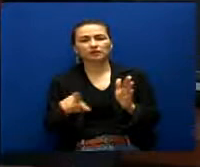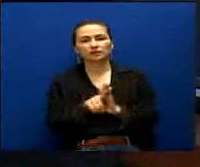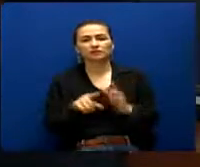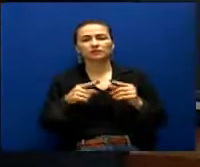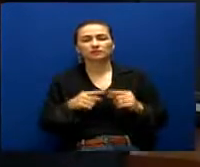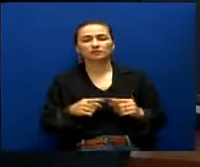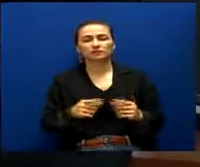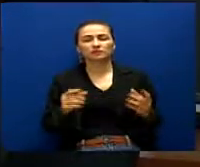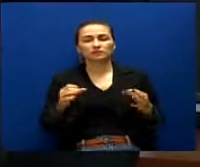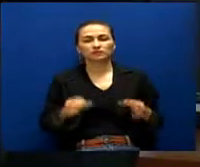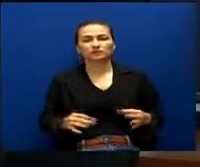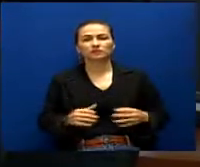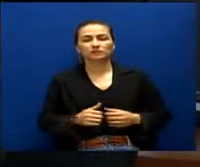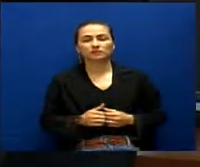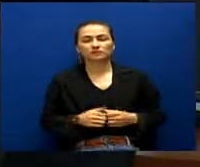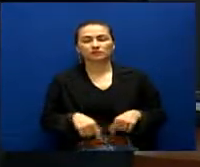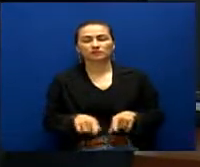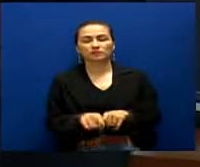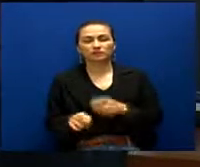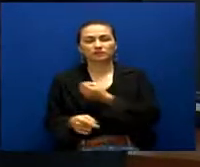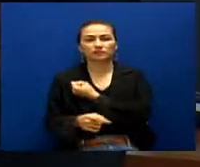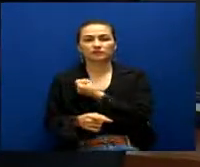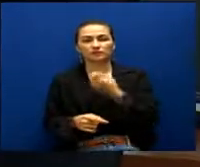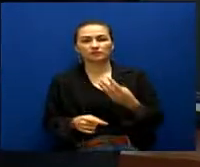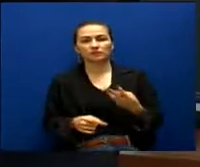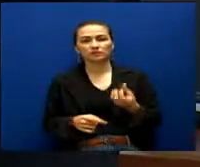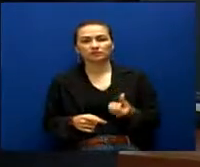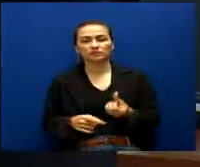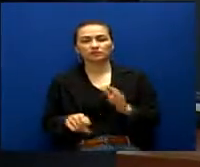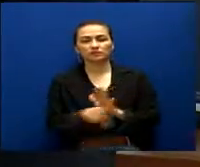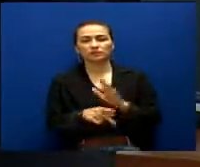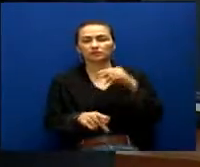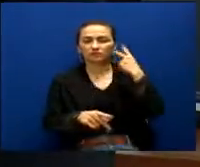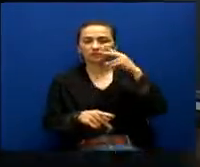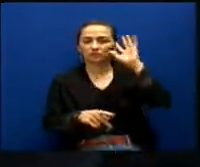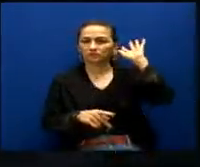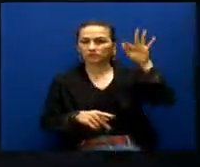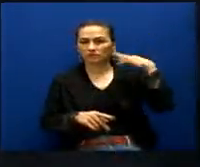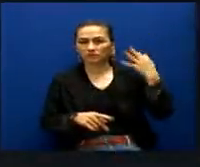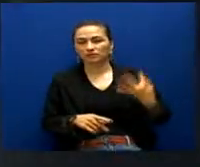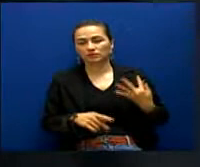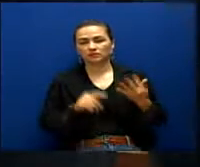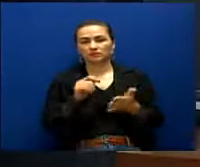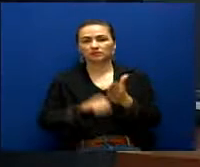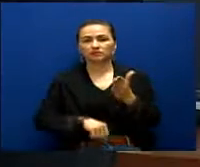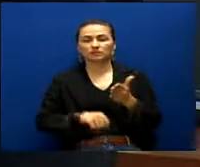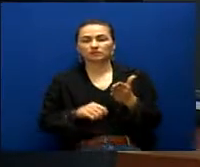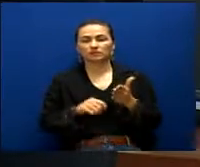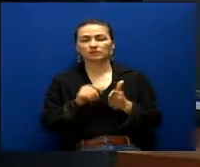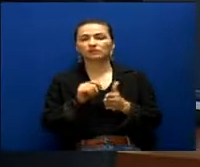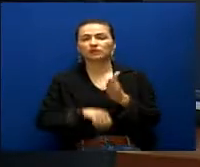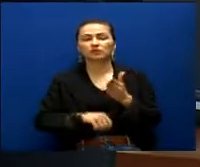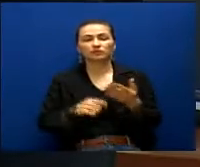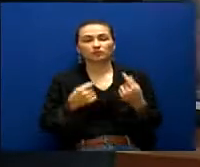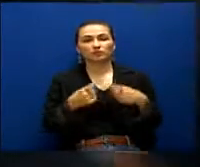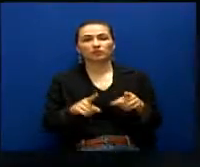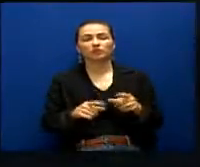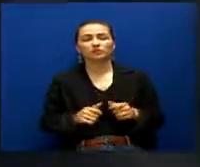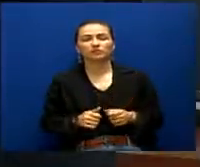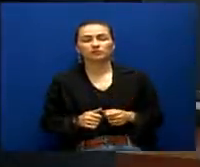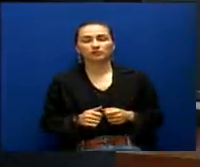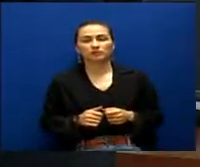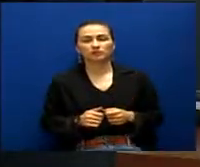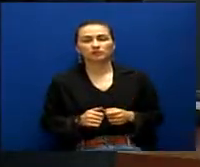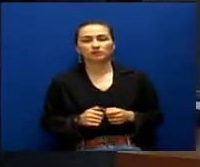que é da Fernanda, que já foi aprovada em primeira discussão. Tá certo, mas elas estão com parecer negativo também, continua negativo a 3 e a